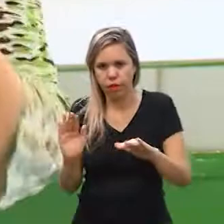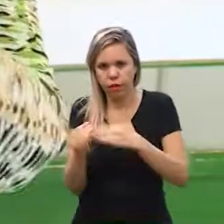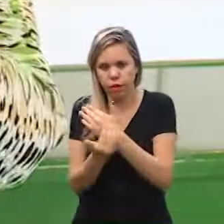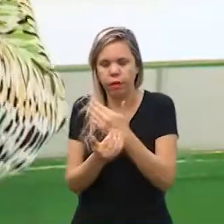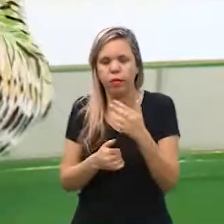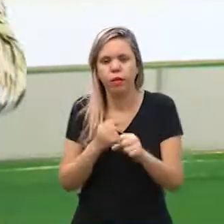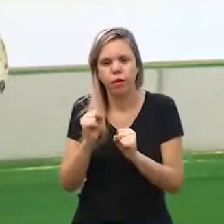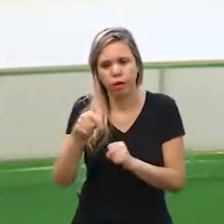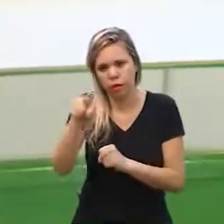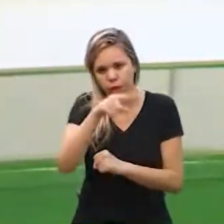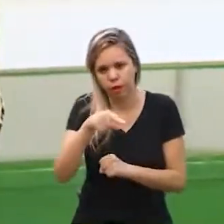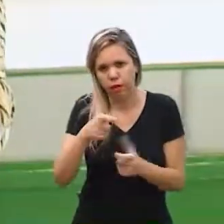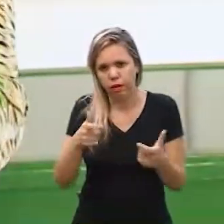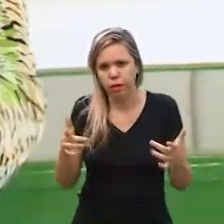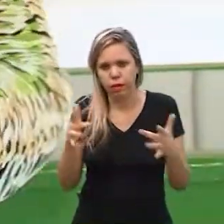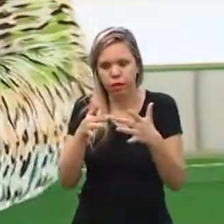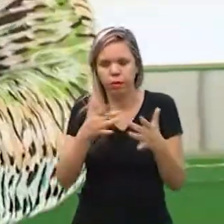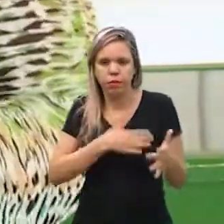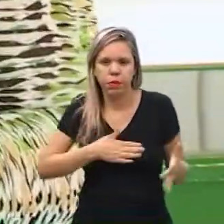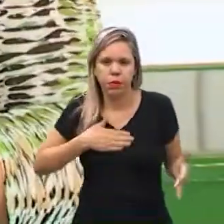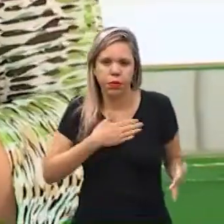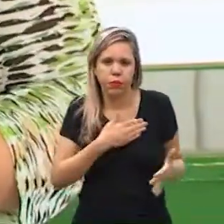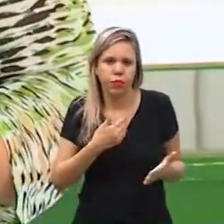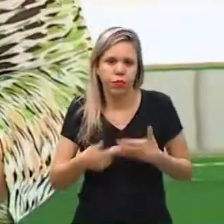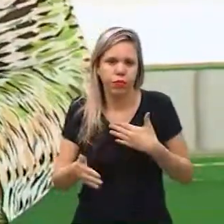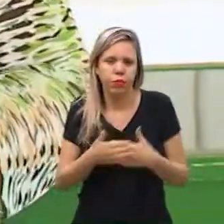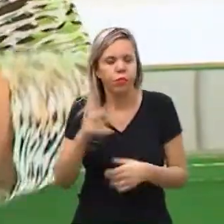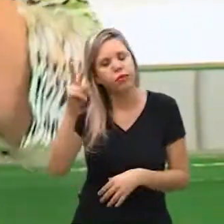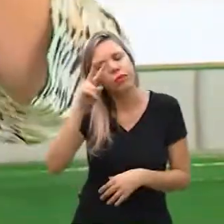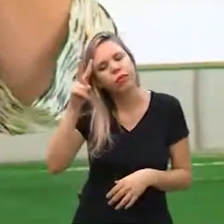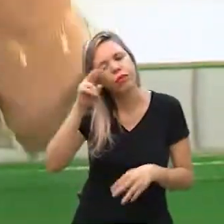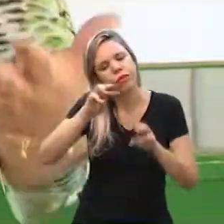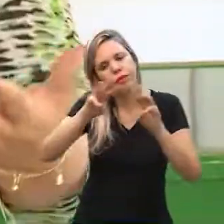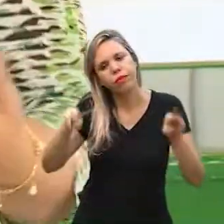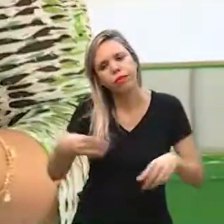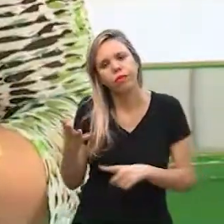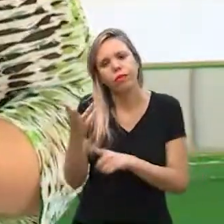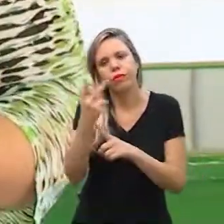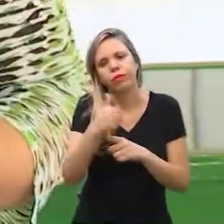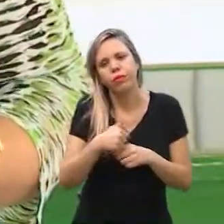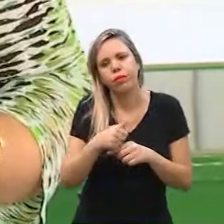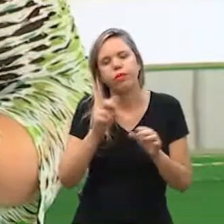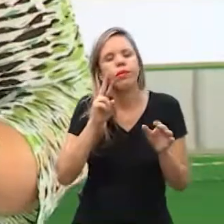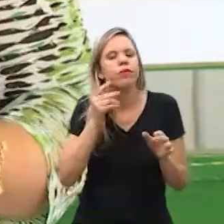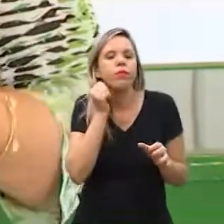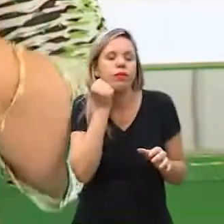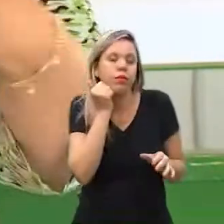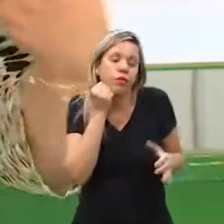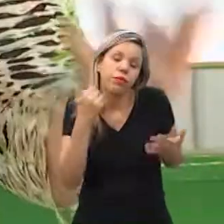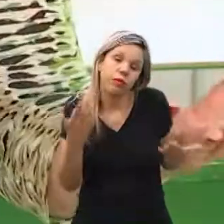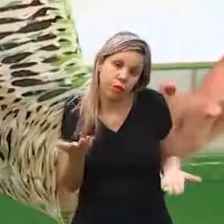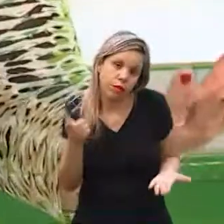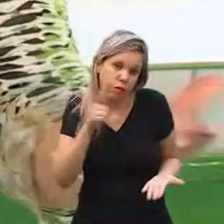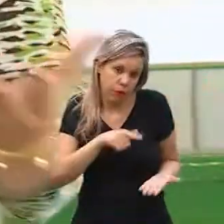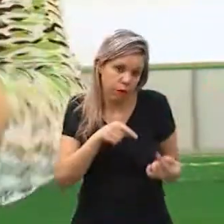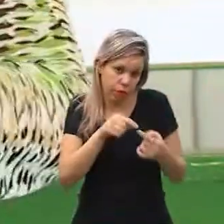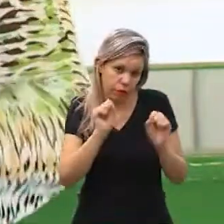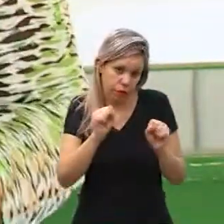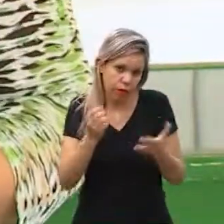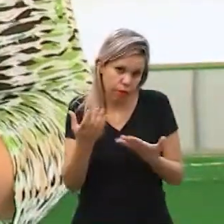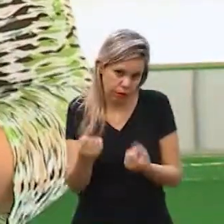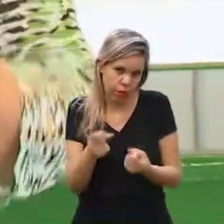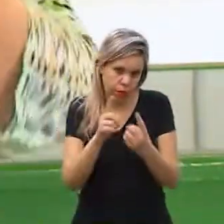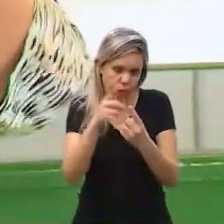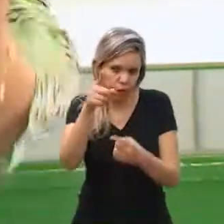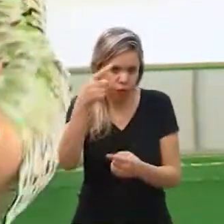certeza, o museu que você tem maior afinidade, seja ele um museu de história, um museu de arte, um museu de ciências, vai com certeza